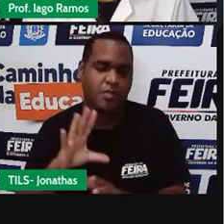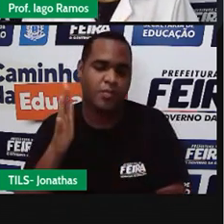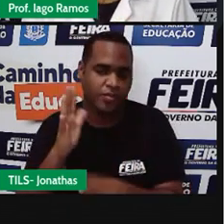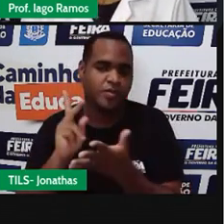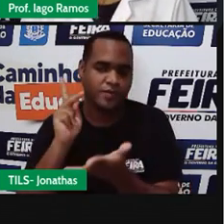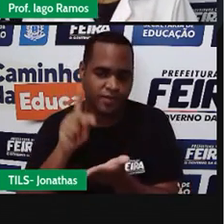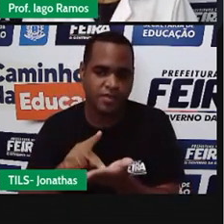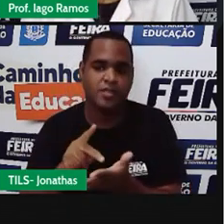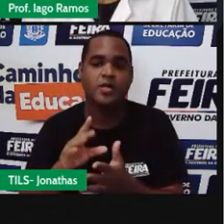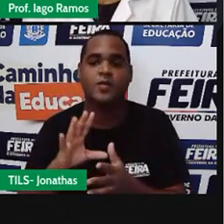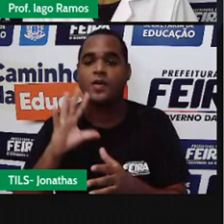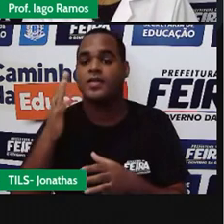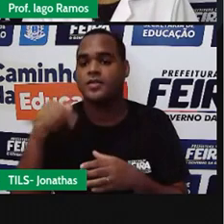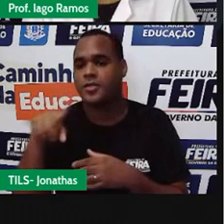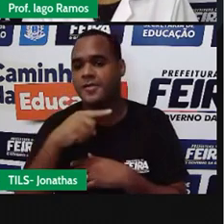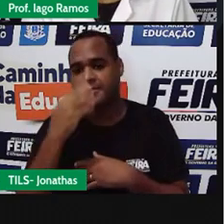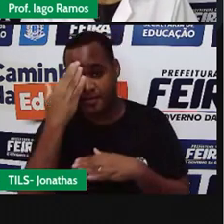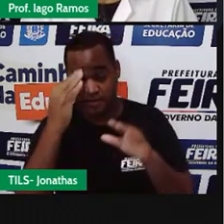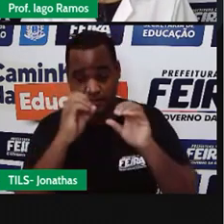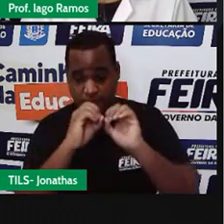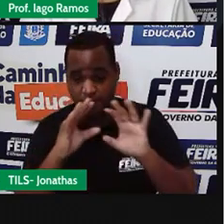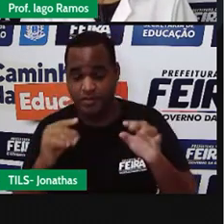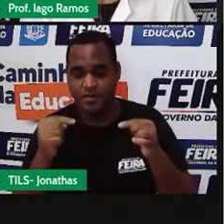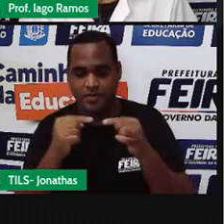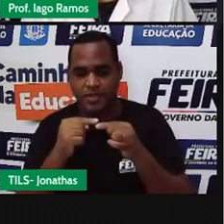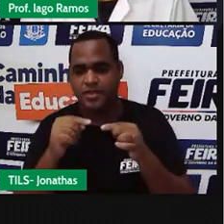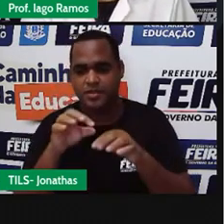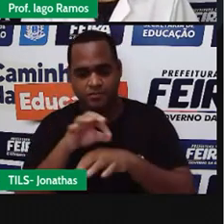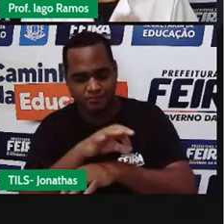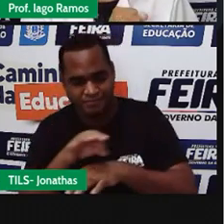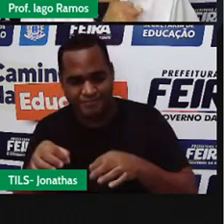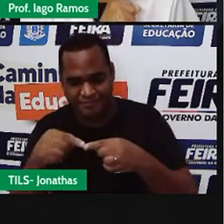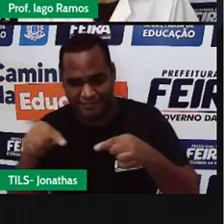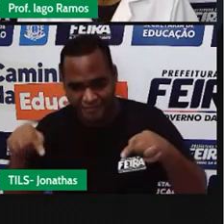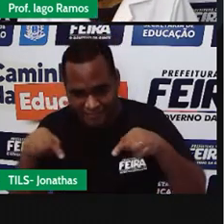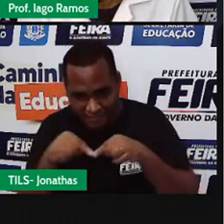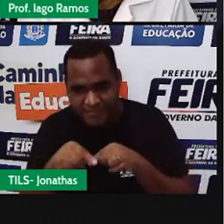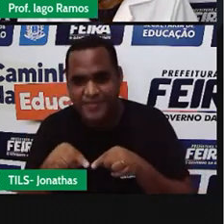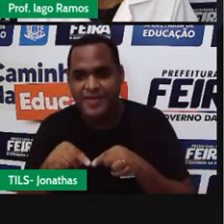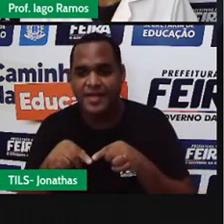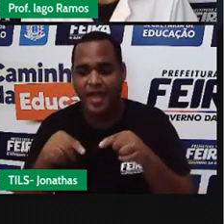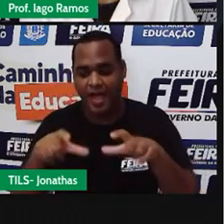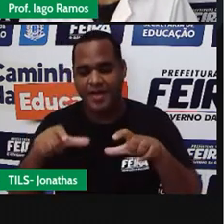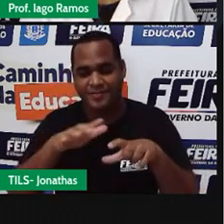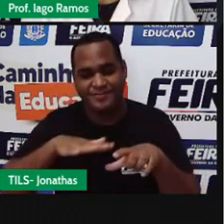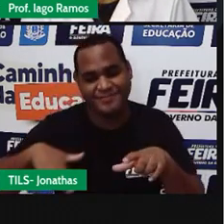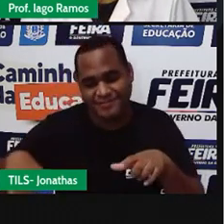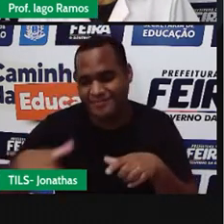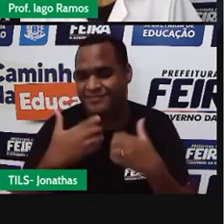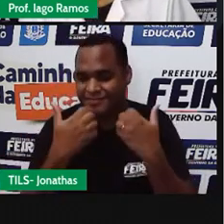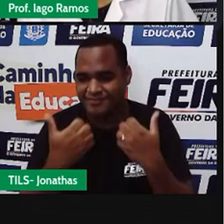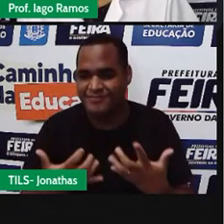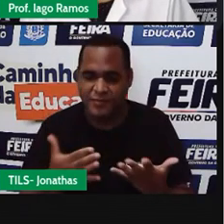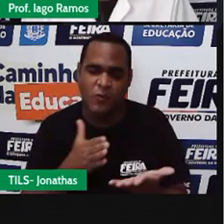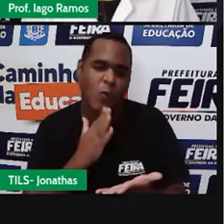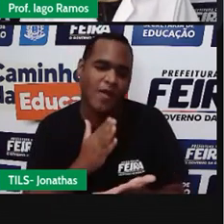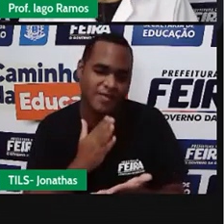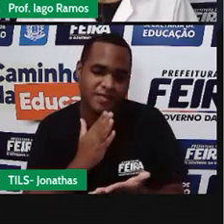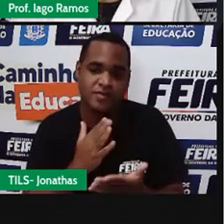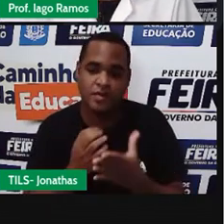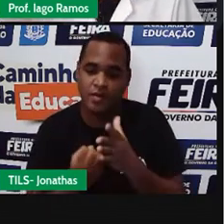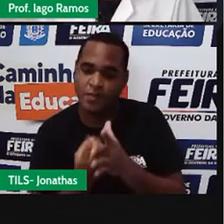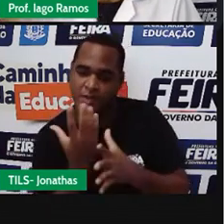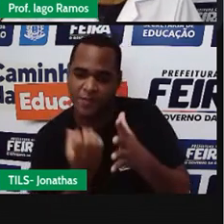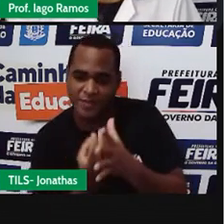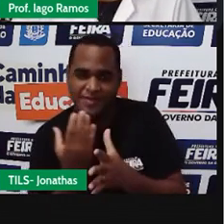portanto a gente precisa entender essa coisa de medida de superfície essa coisa diária porque surgindo